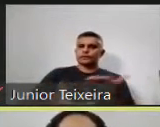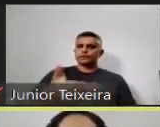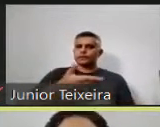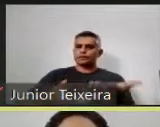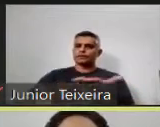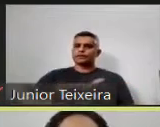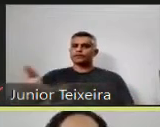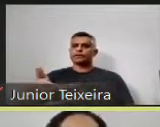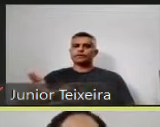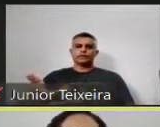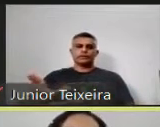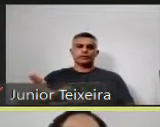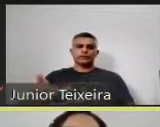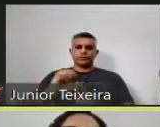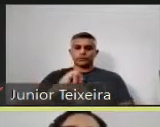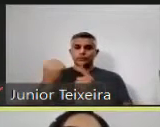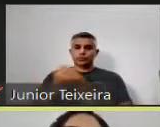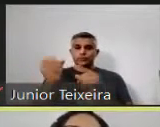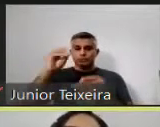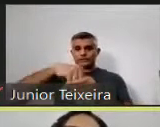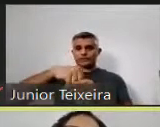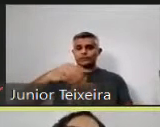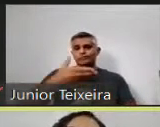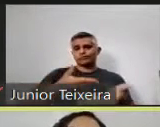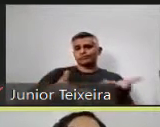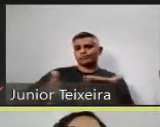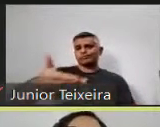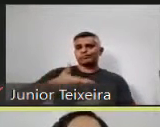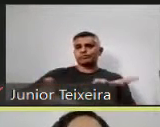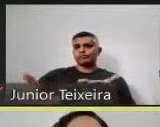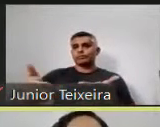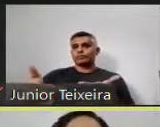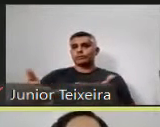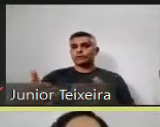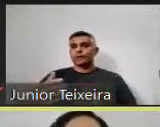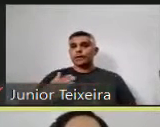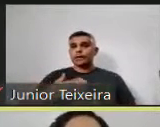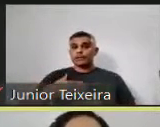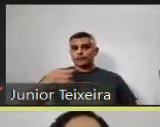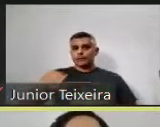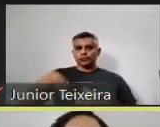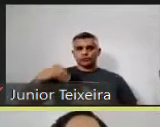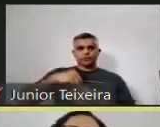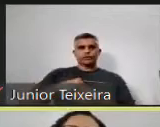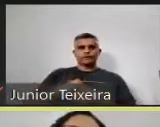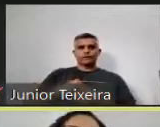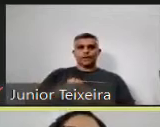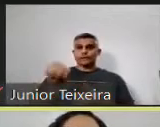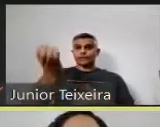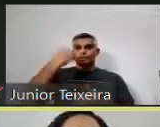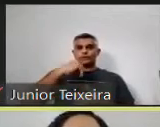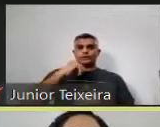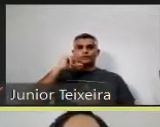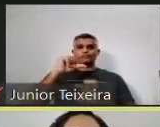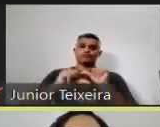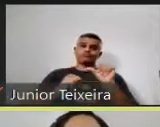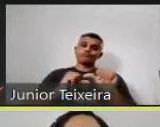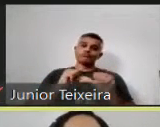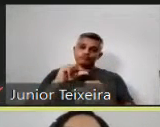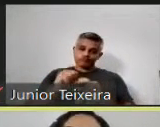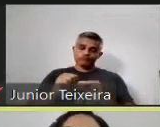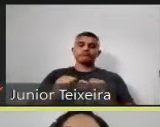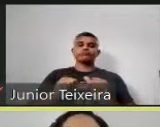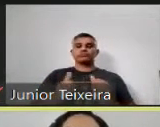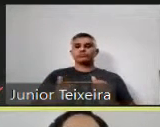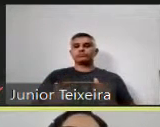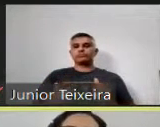troca social, impõe uma série de modificações a essa minha subjetividade e, por conta disso, vai